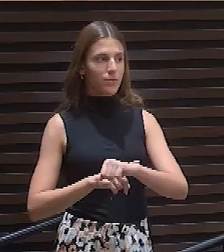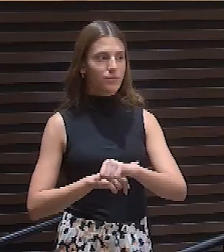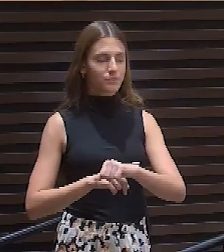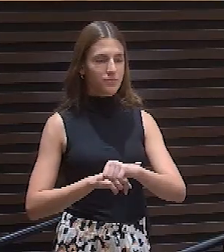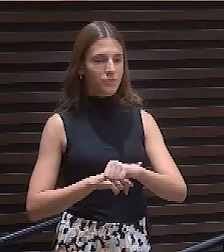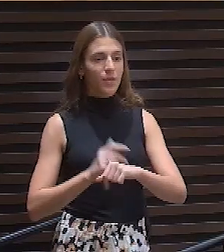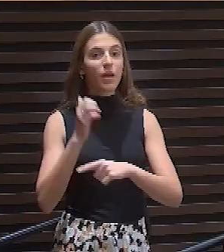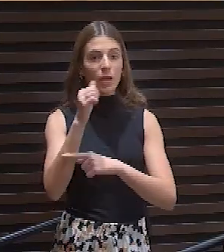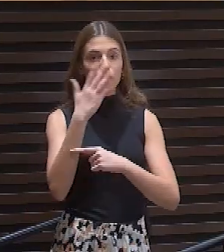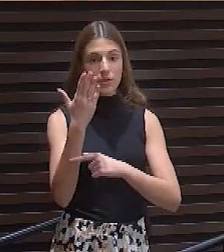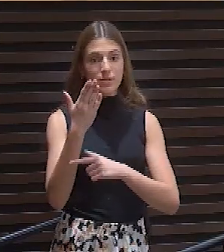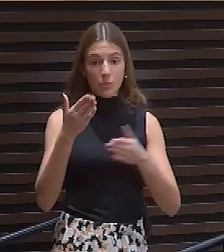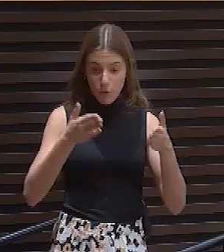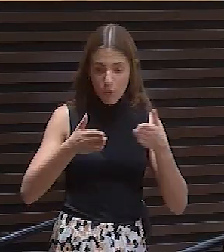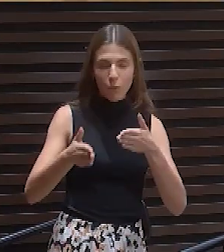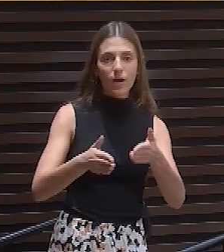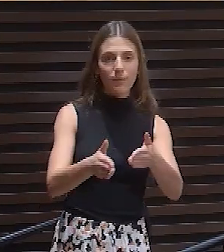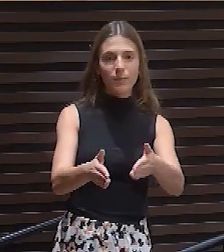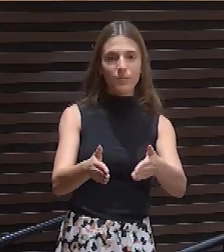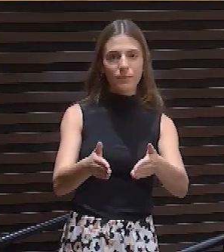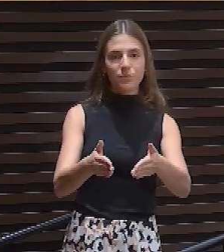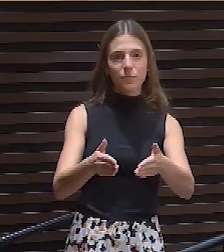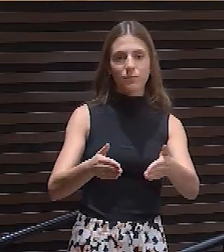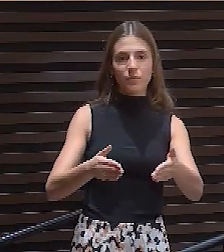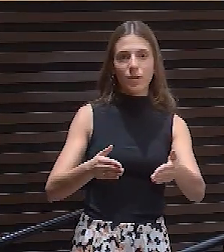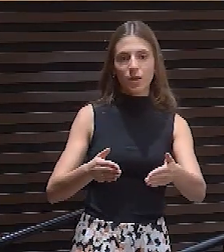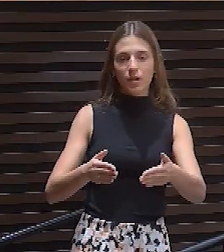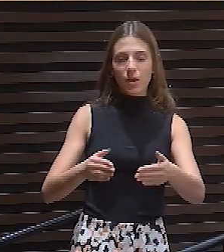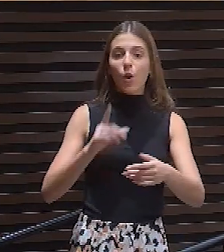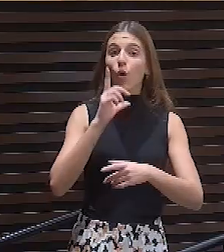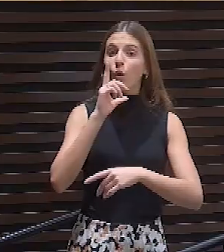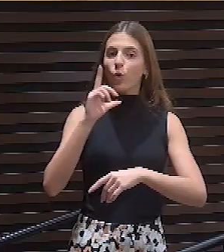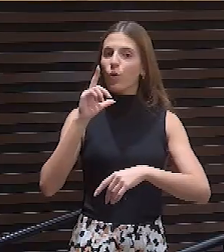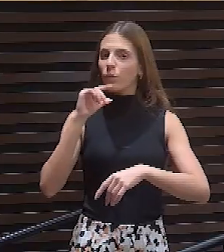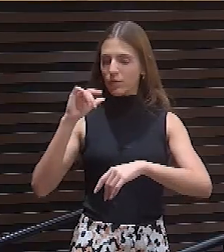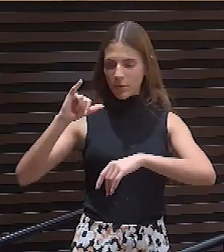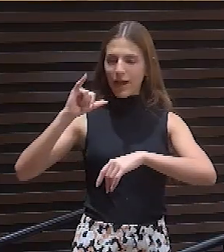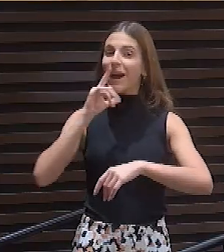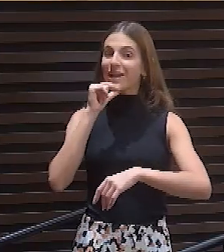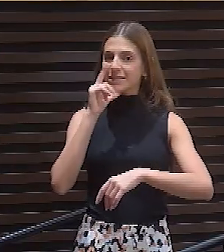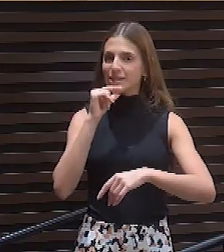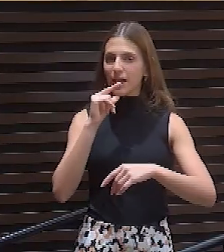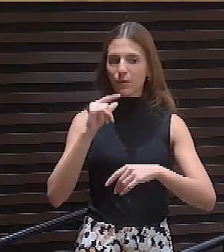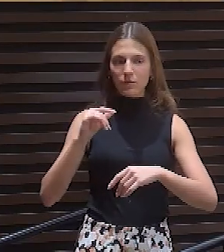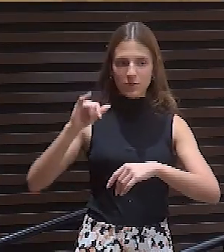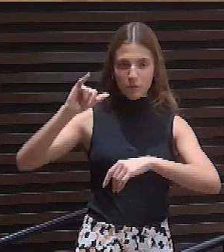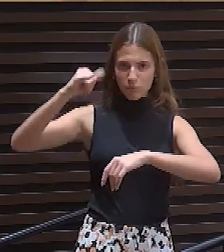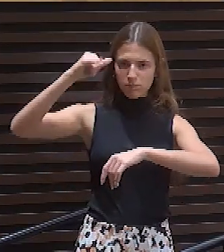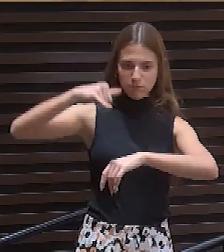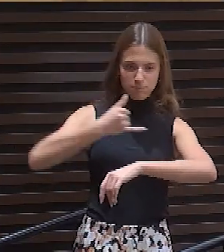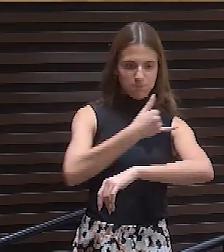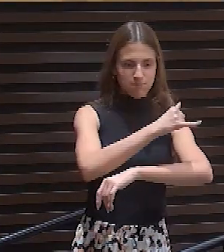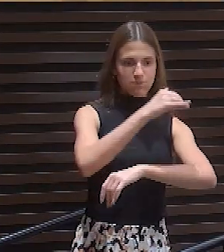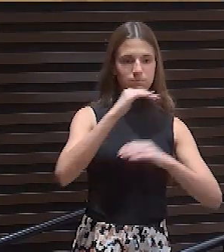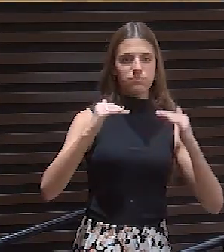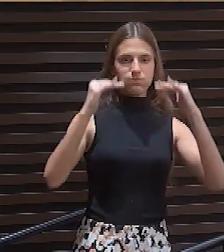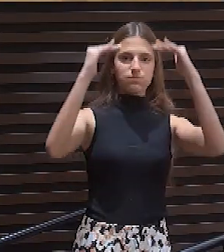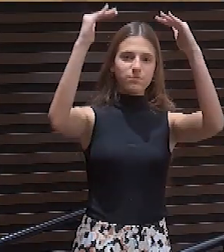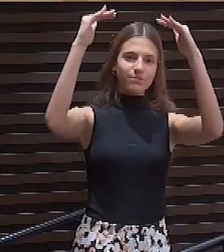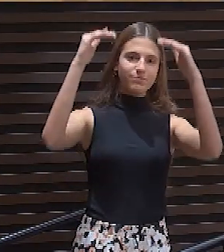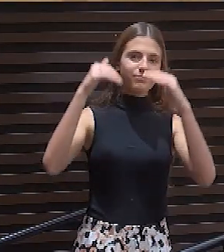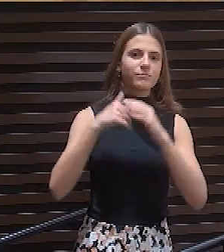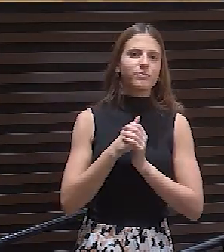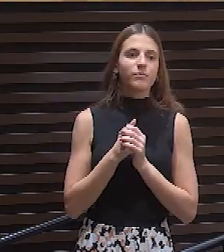aquilo ali fica bem largo. E como é que eles iam atravessar? E o